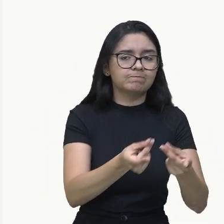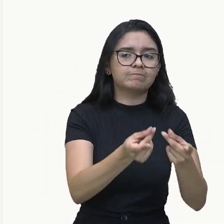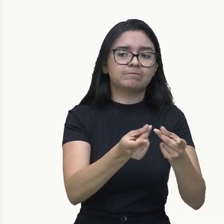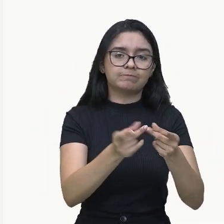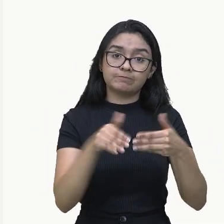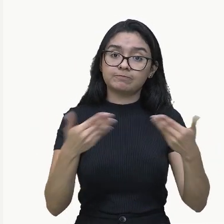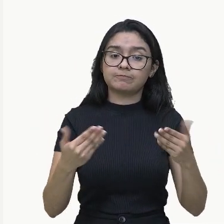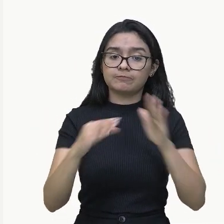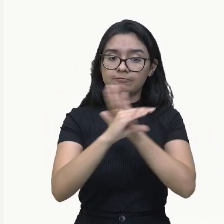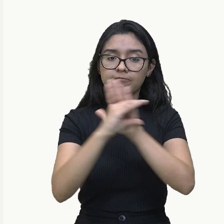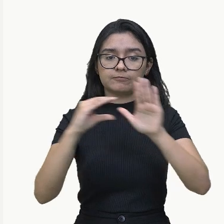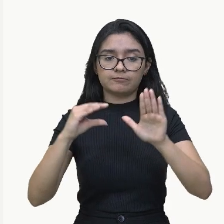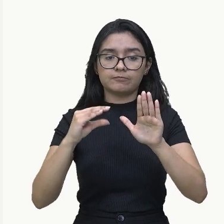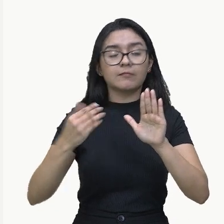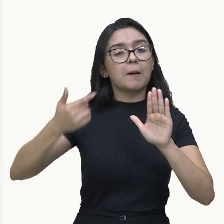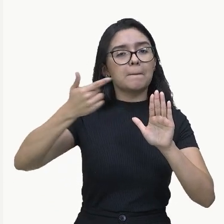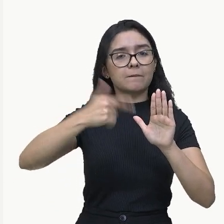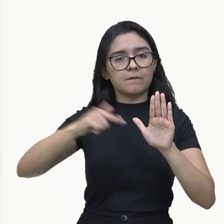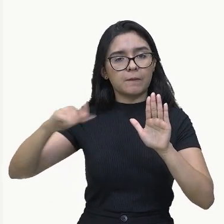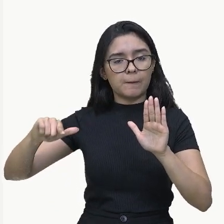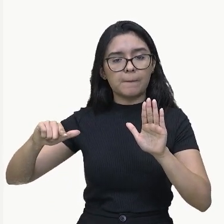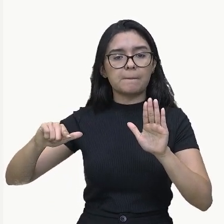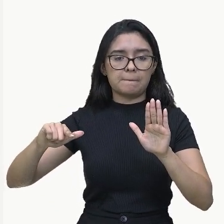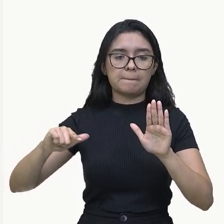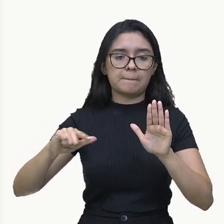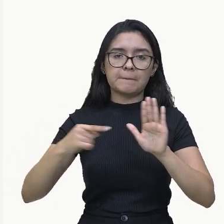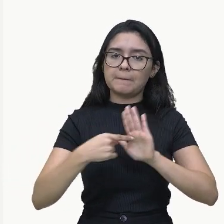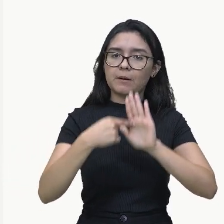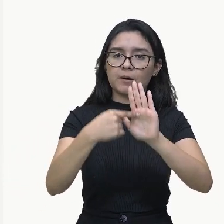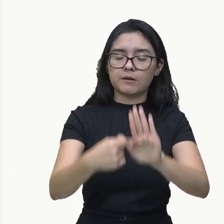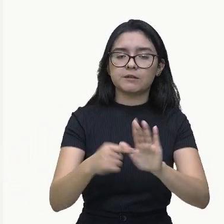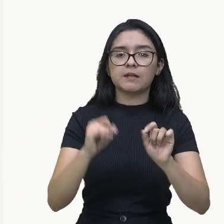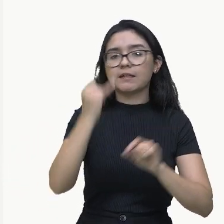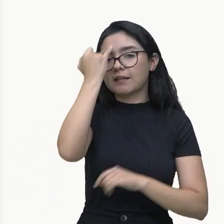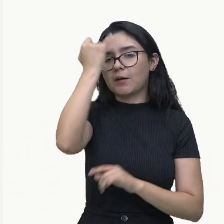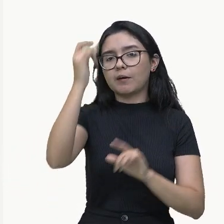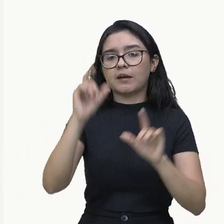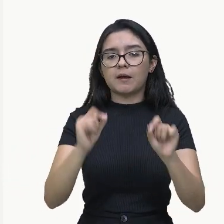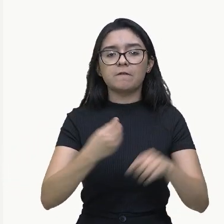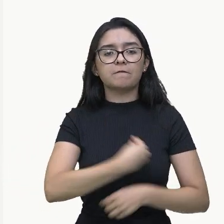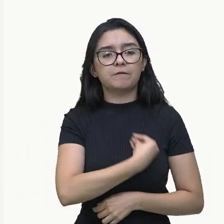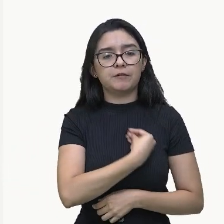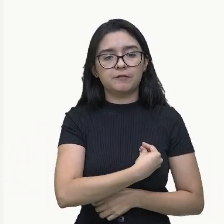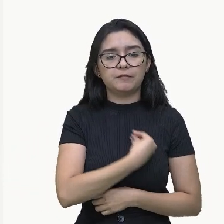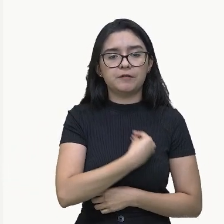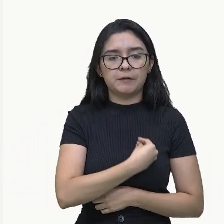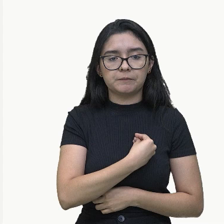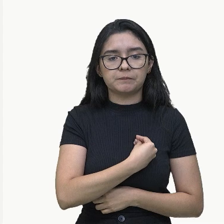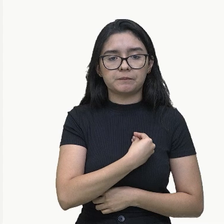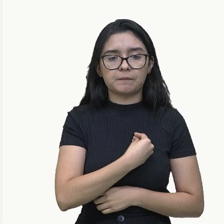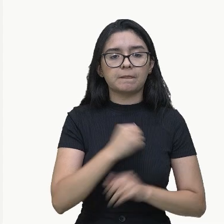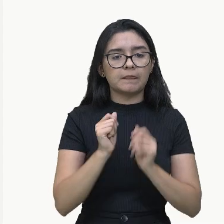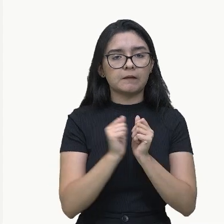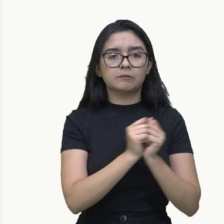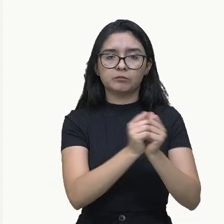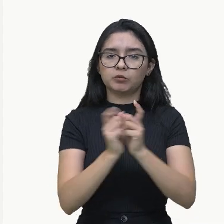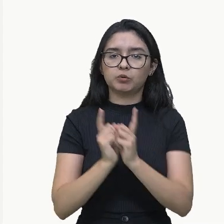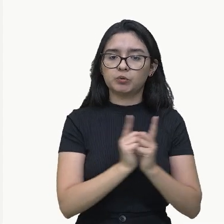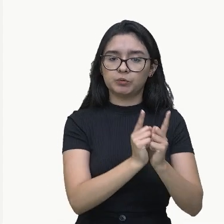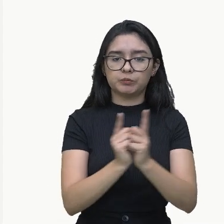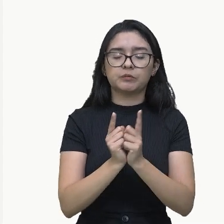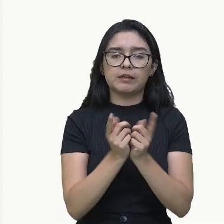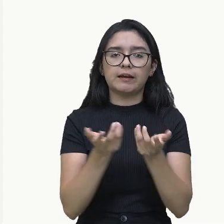nesses versos essas repetições acabam enfatizando essa ideia do viver que o eu lírico